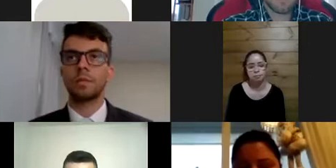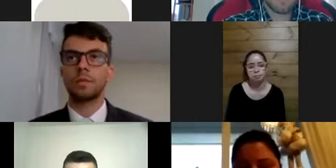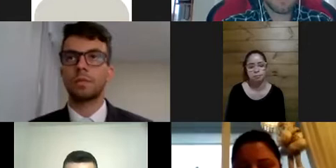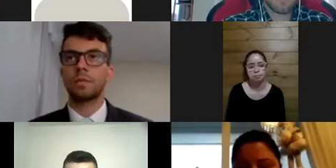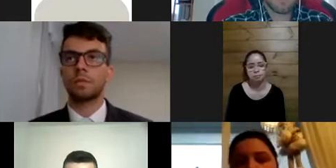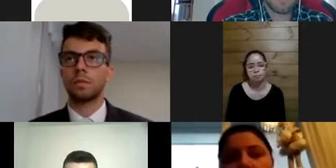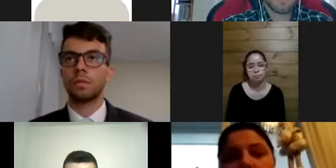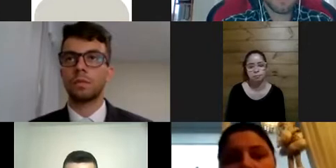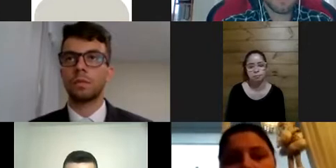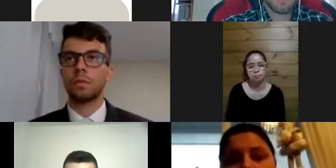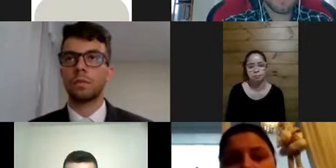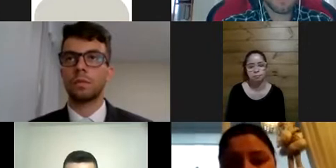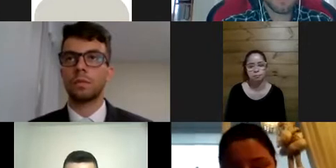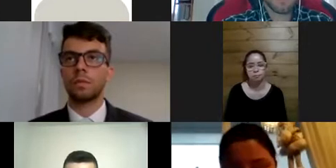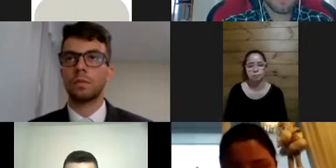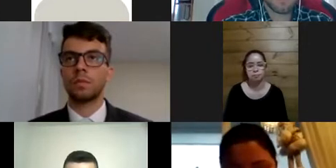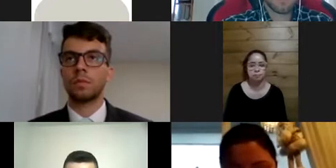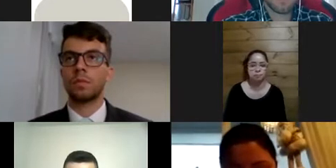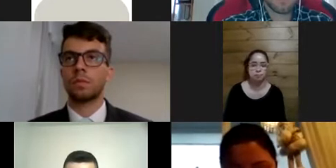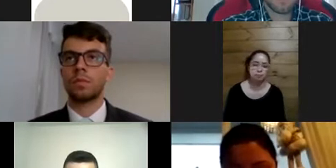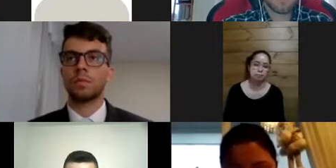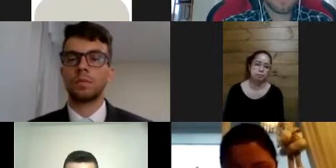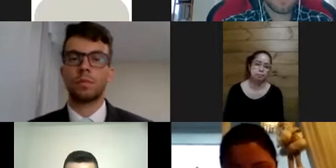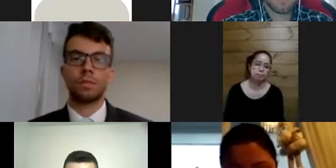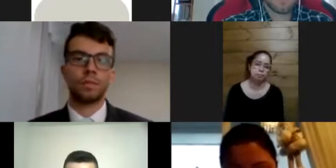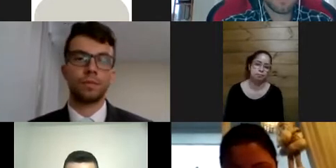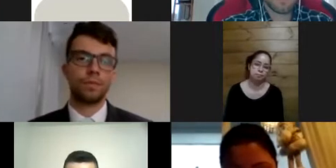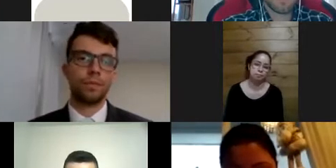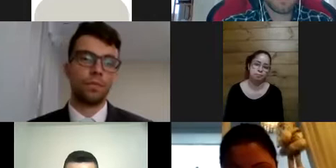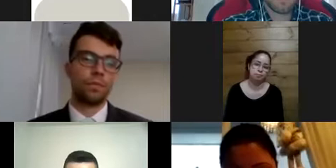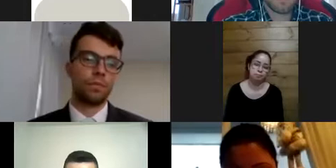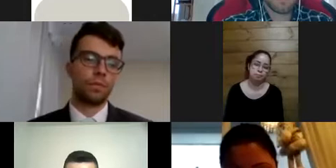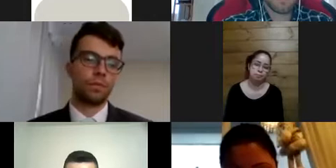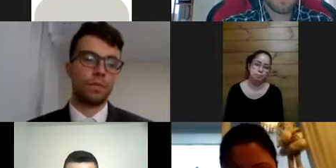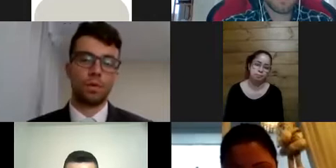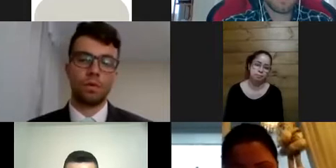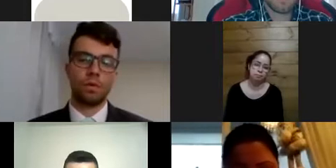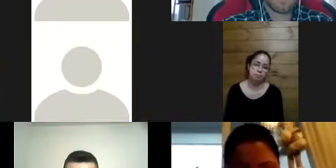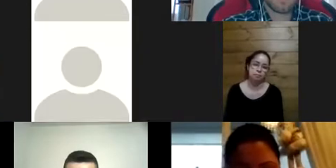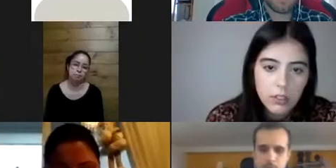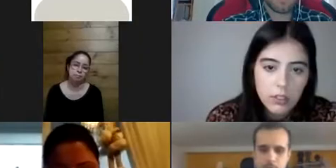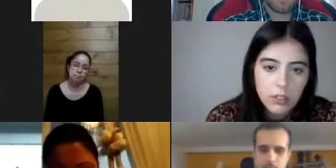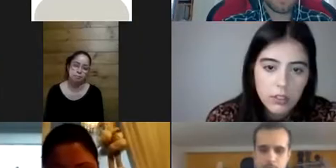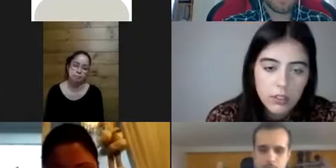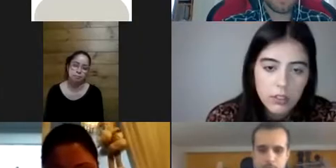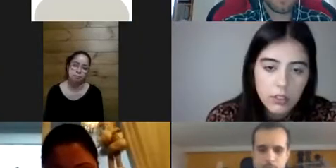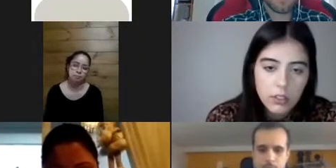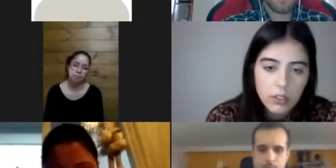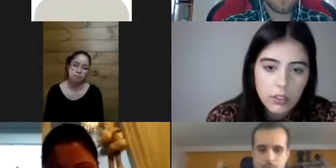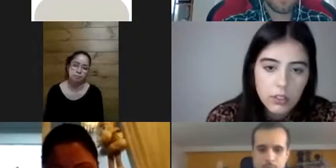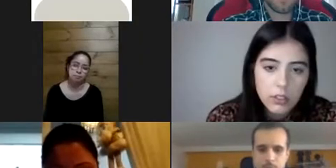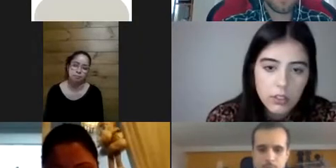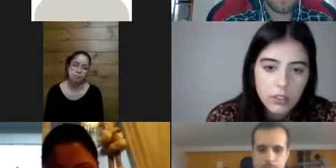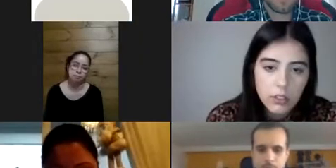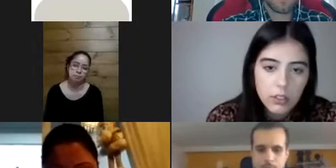tenha o telefone do presidente do banco? Pois é, no Sicoobi Advocacia você tem o telefone do presidente do banco e reclama direto com